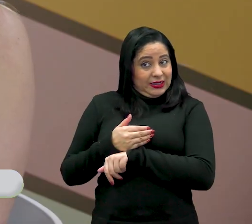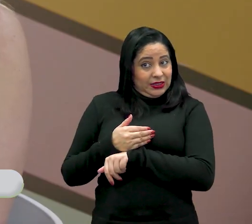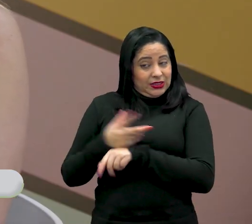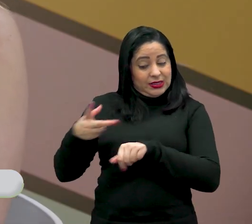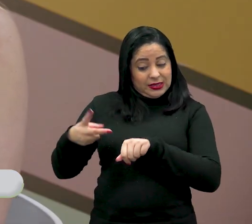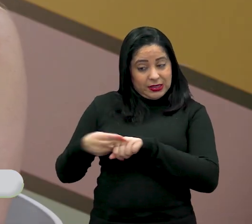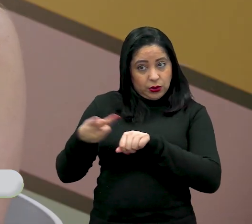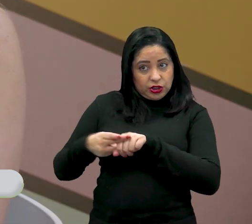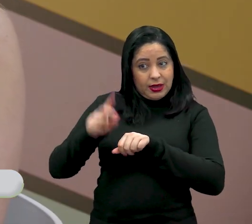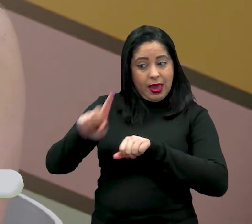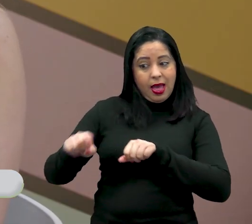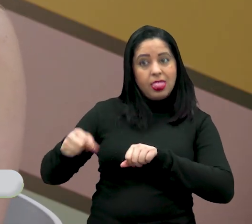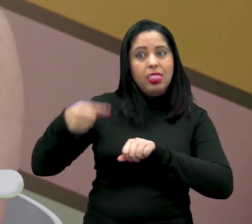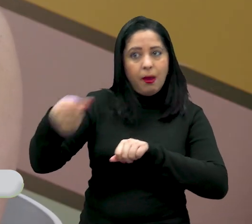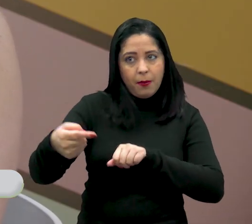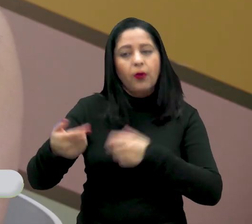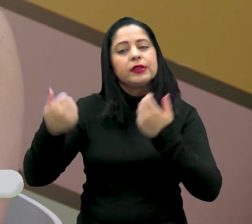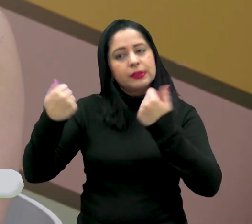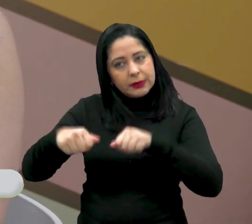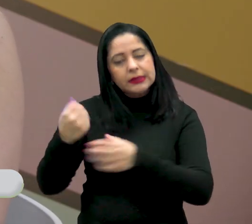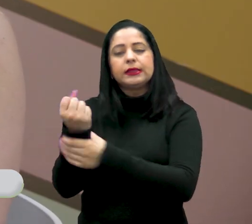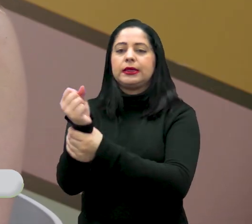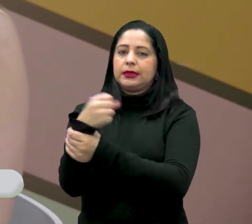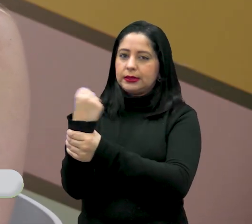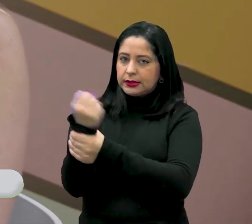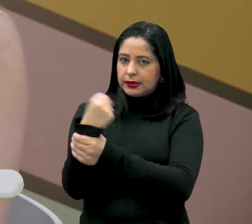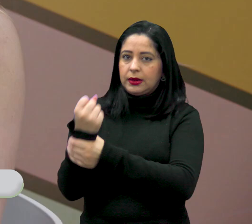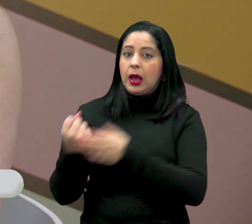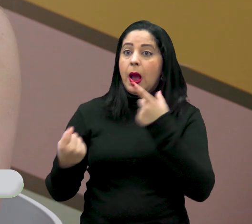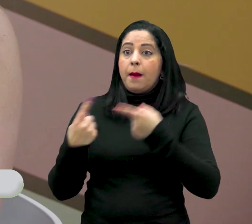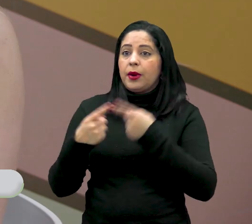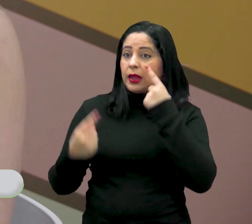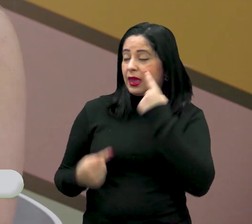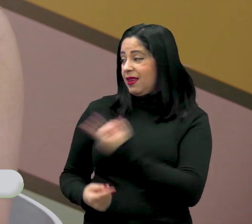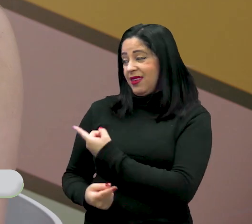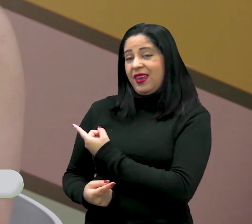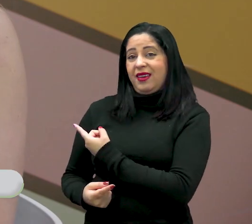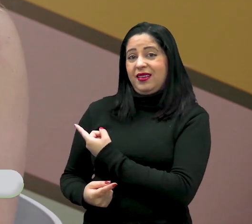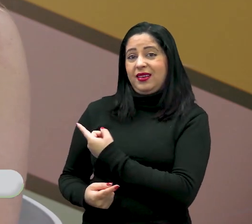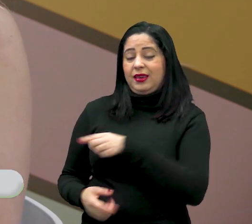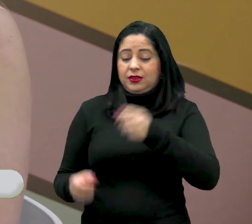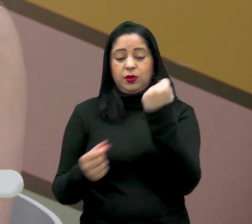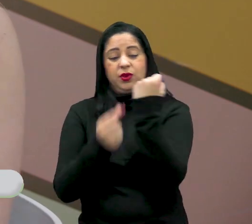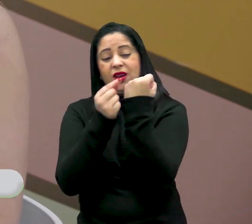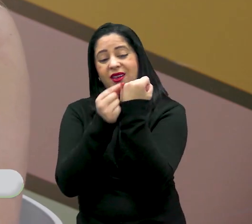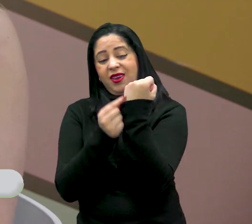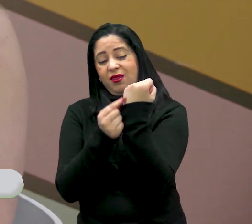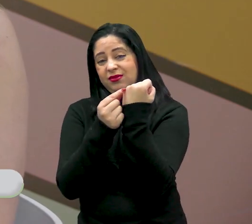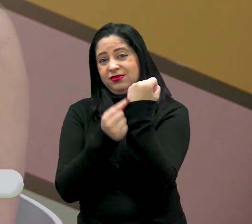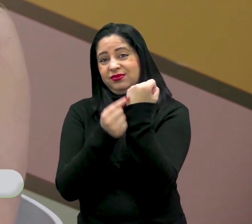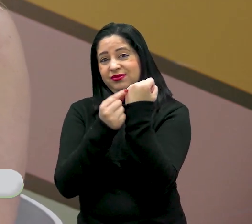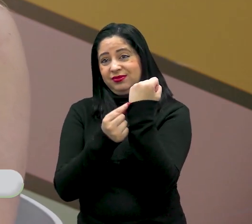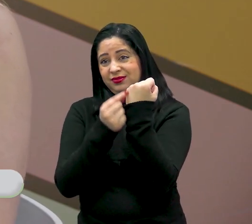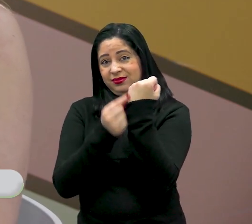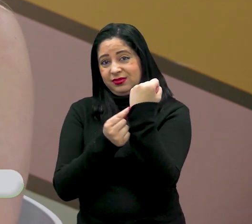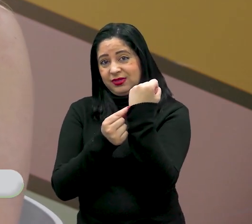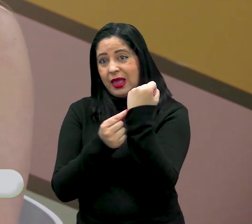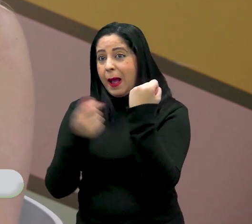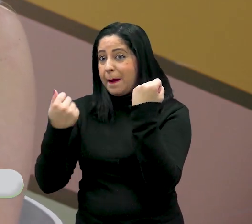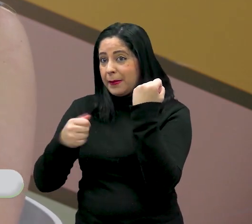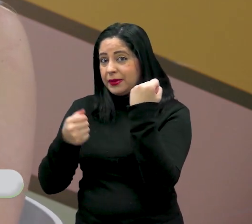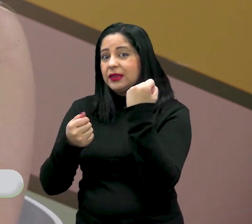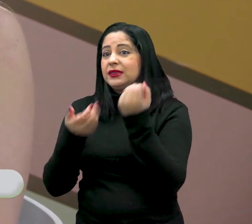pré-operatória quanto pós-operatória, a fisioterapia é muito importante. No caso dele, teve uma lesão de menisco, vamos supor que ele operou.